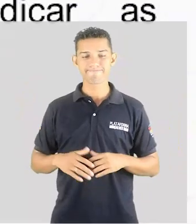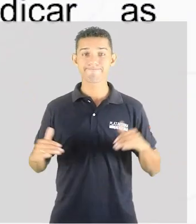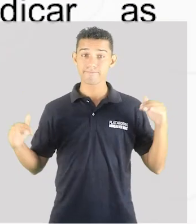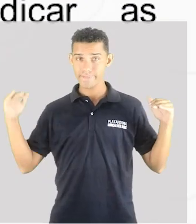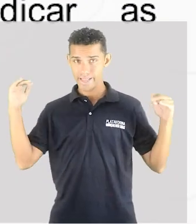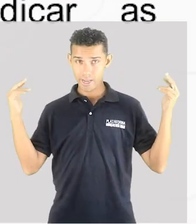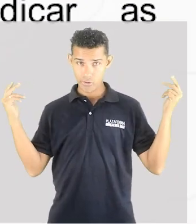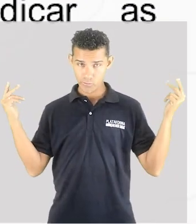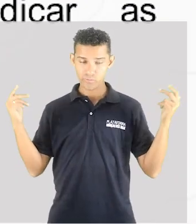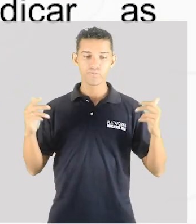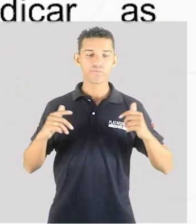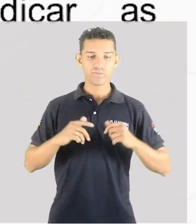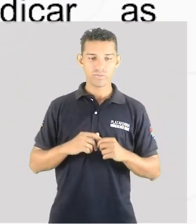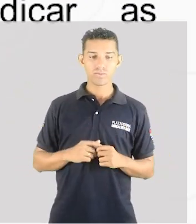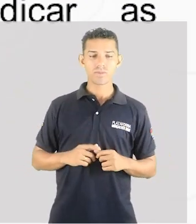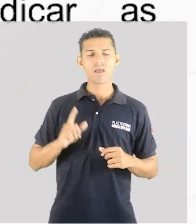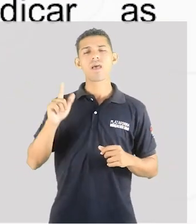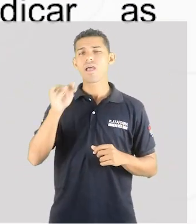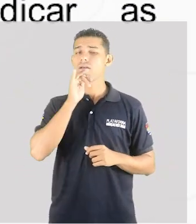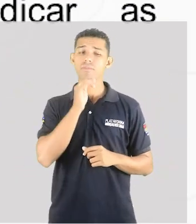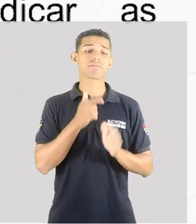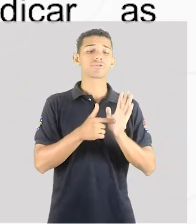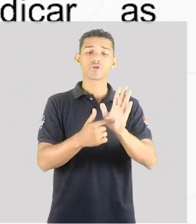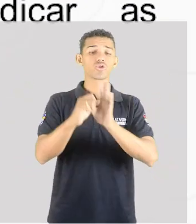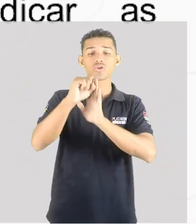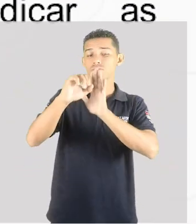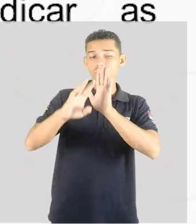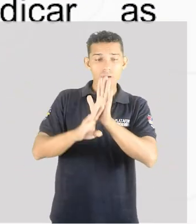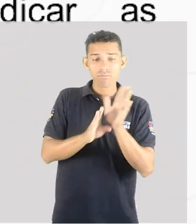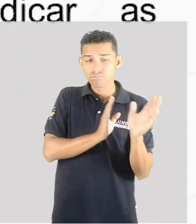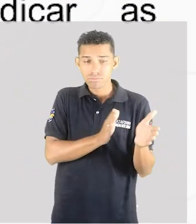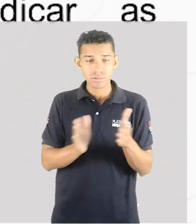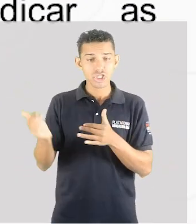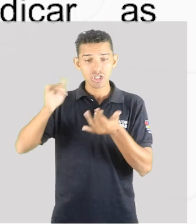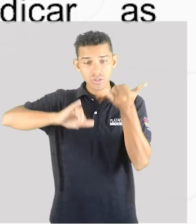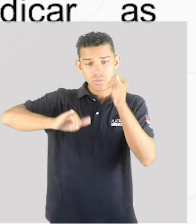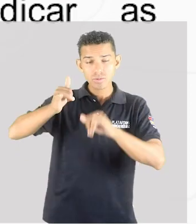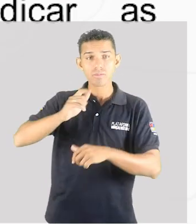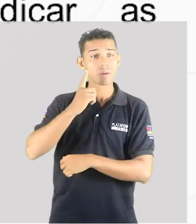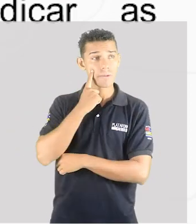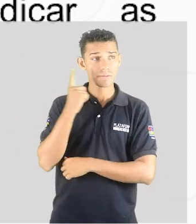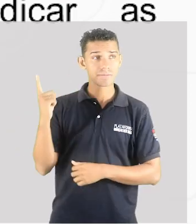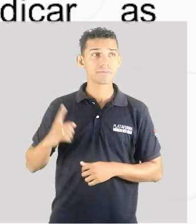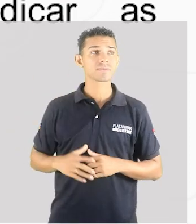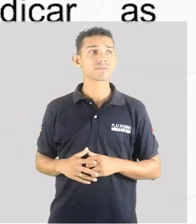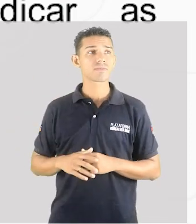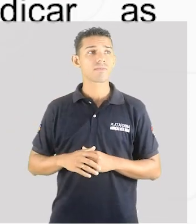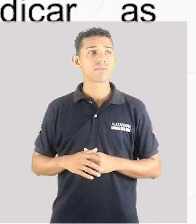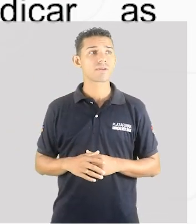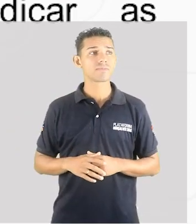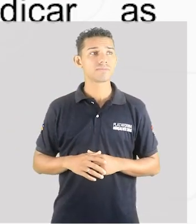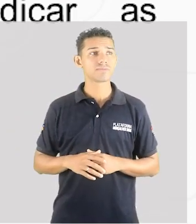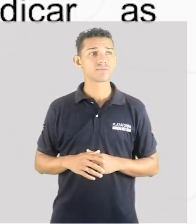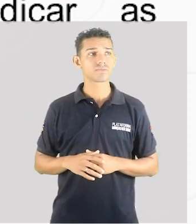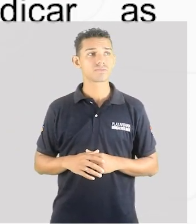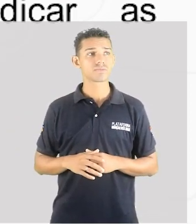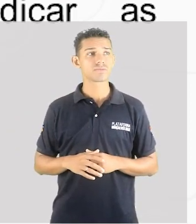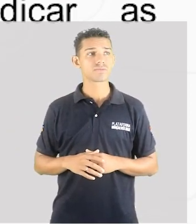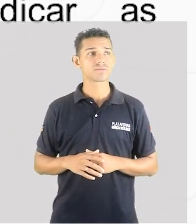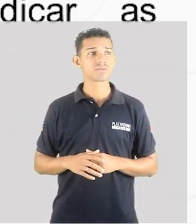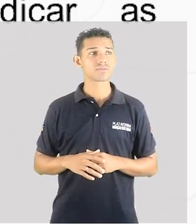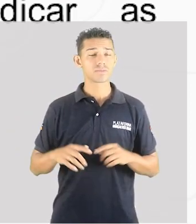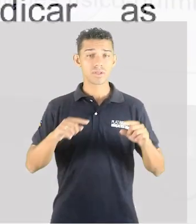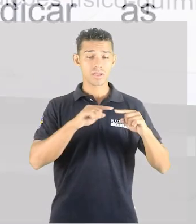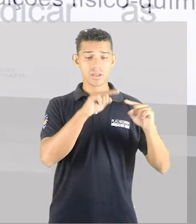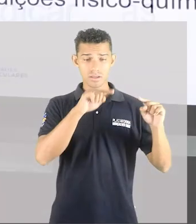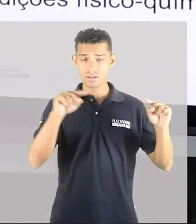Então, uma equação química é uma representação simbólica de um processo químico. Essa galerinha que está aqui, ó, tá vendo a seta? Quem está